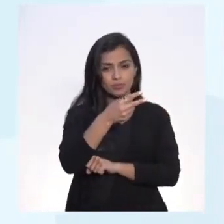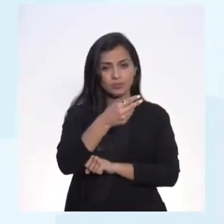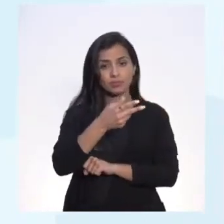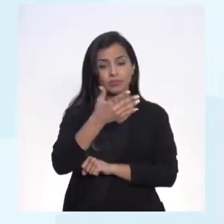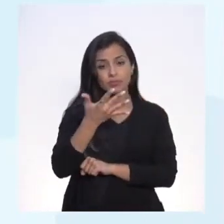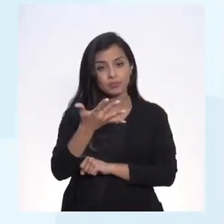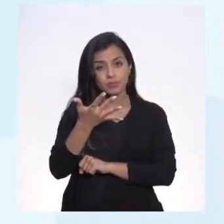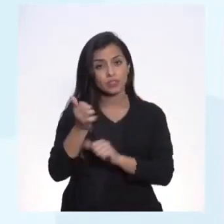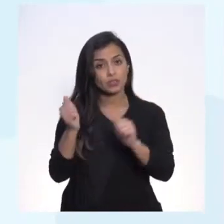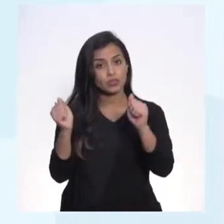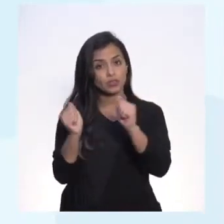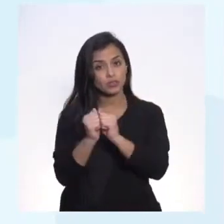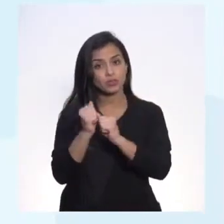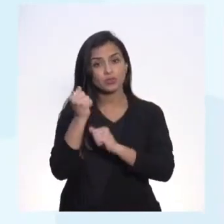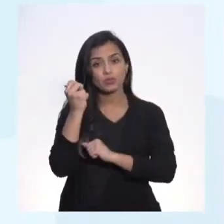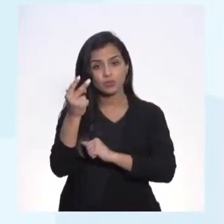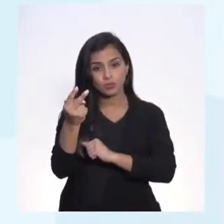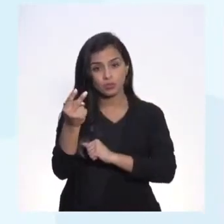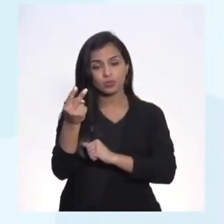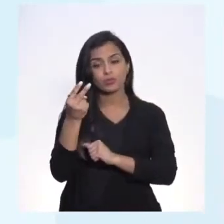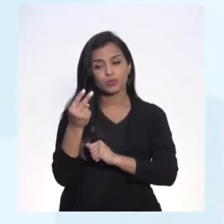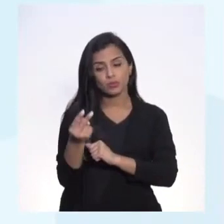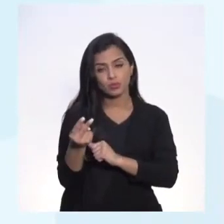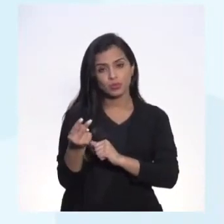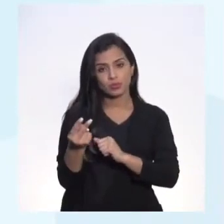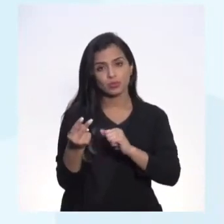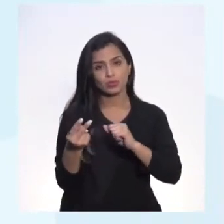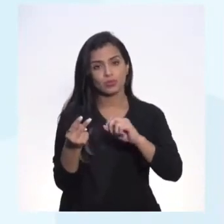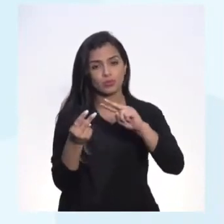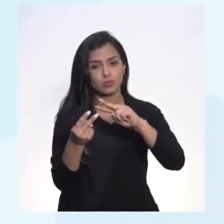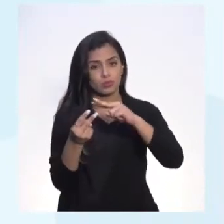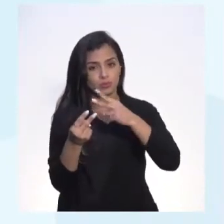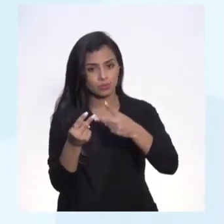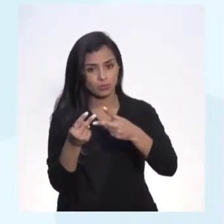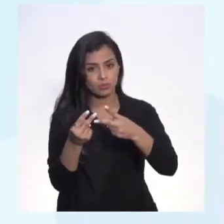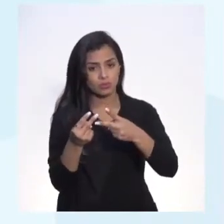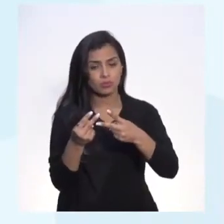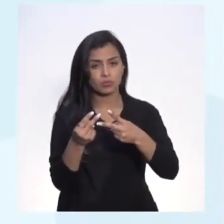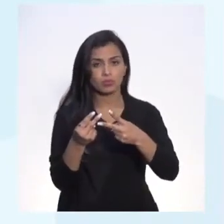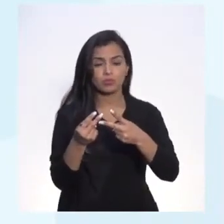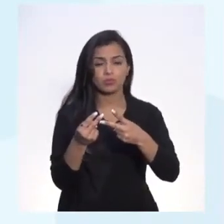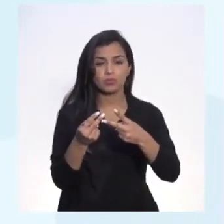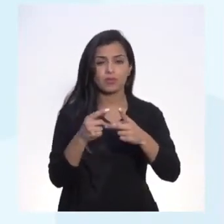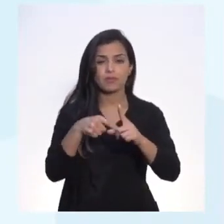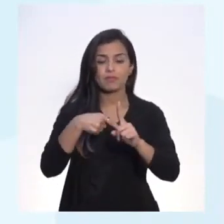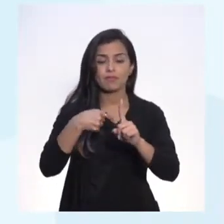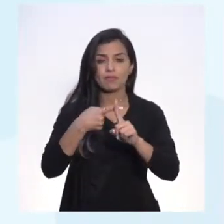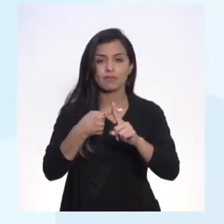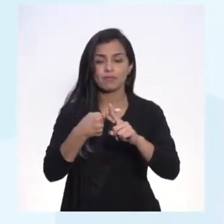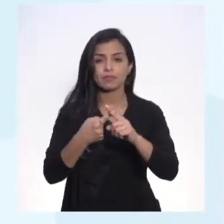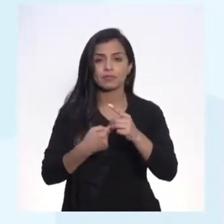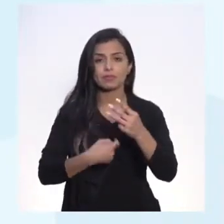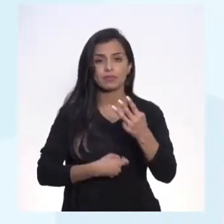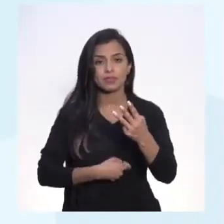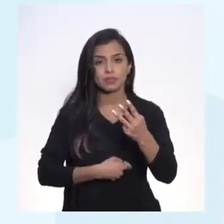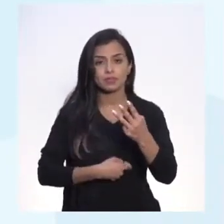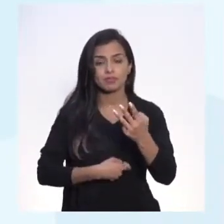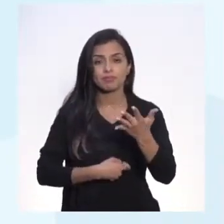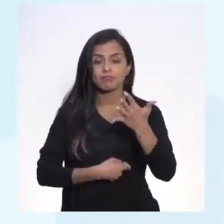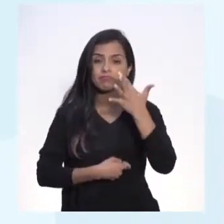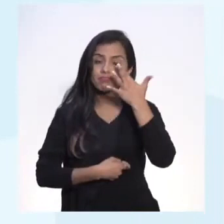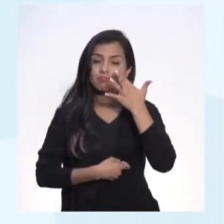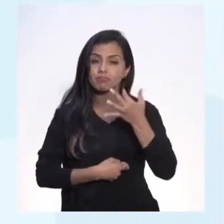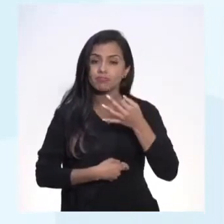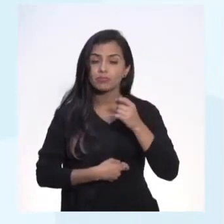Então, junto de 2 em 2. 2 ao quadrado vezes 3. Então, eu vou entender